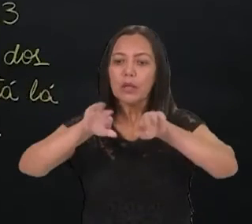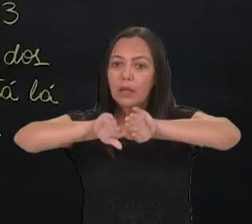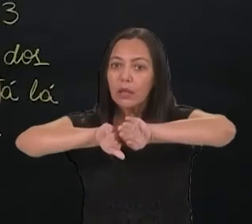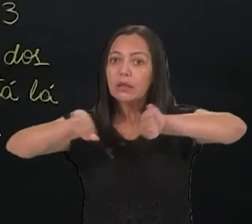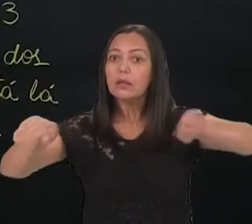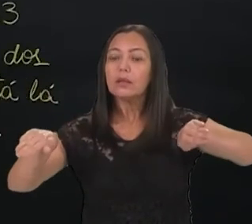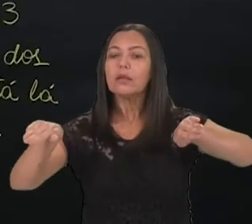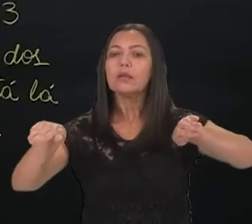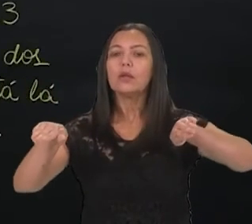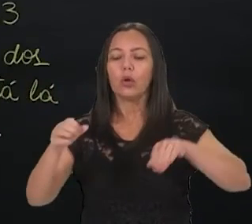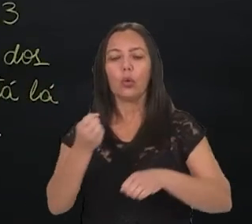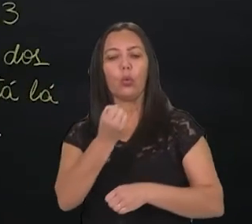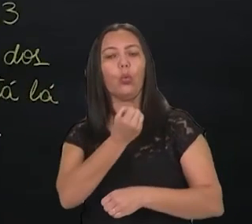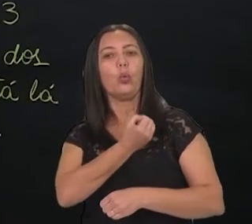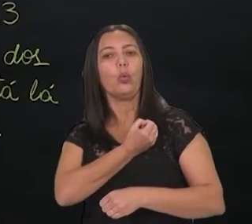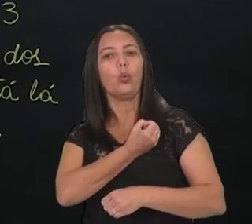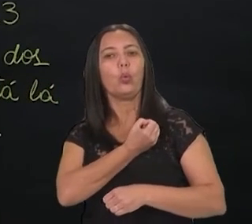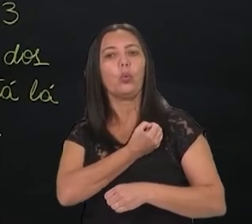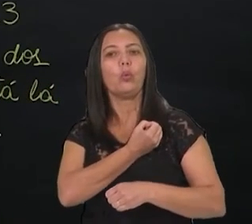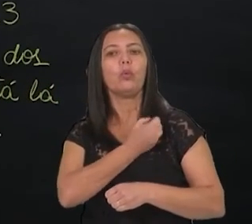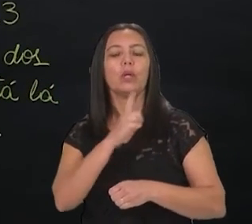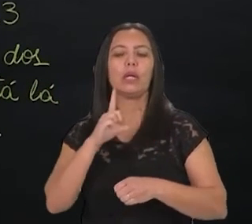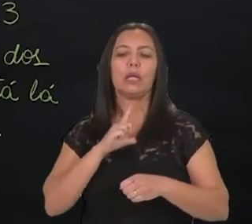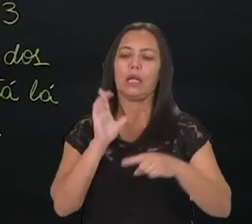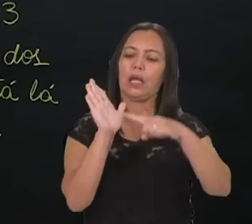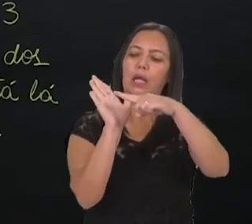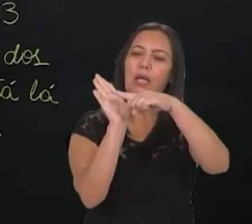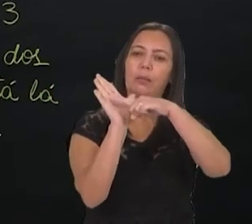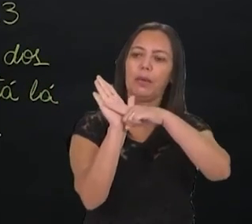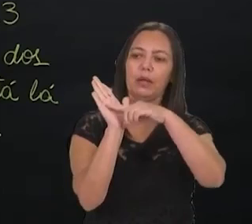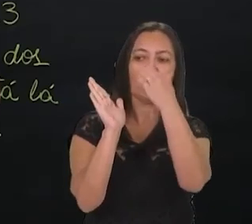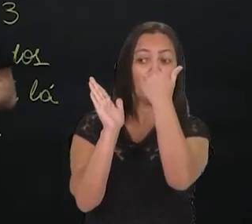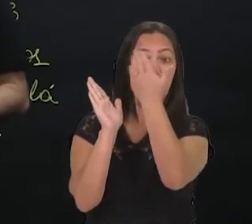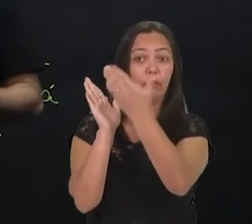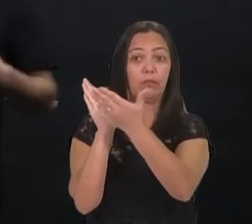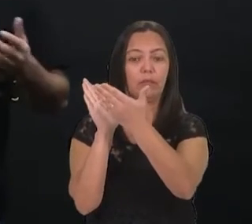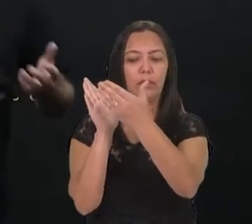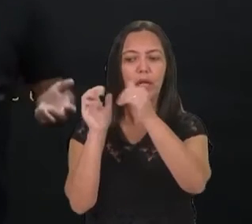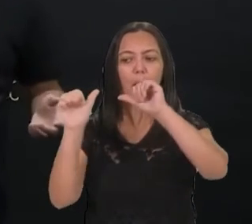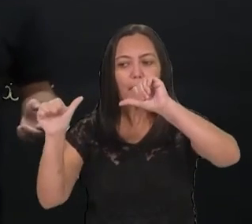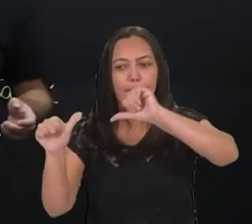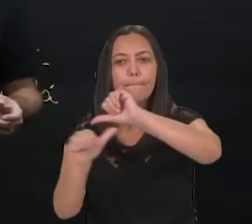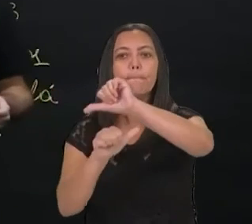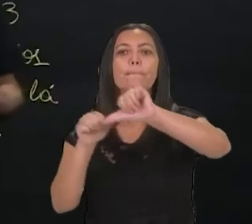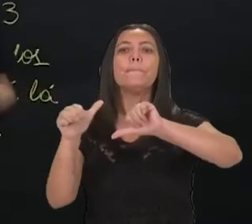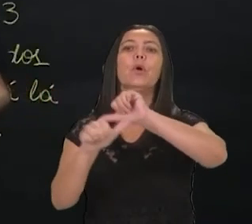o parênteses, o número que tiver o sinal de menos à frente dele,